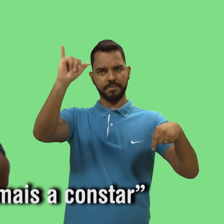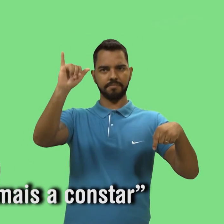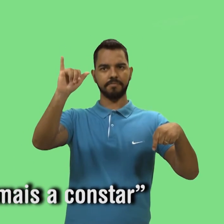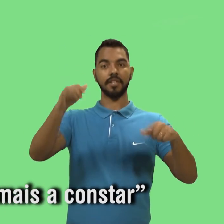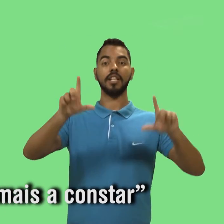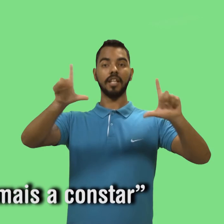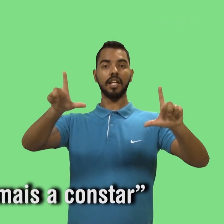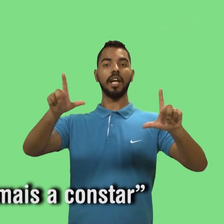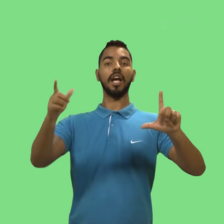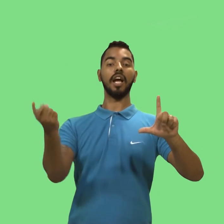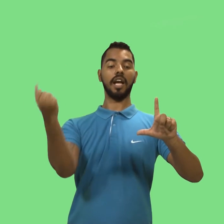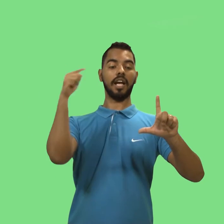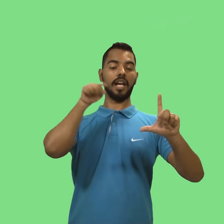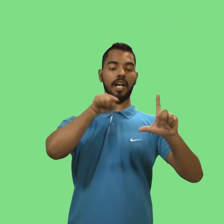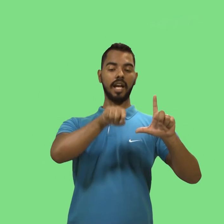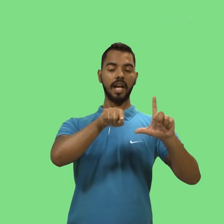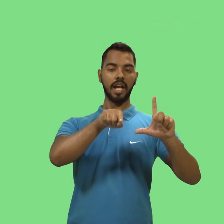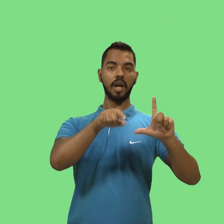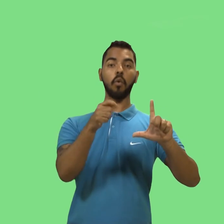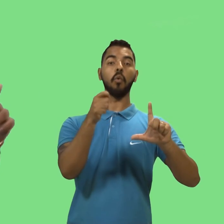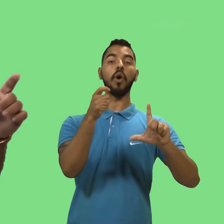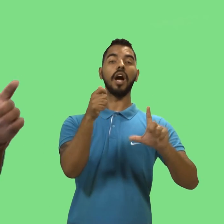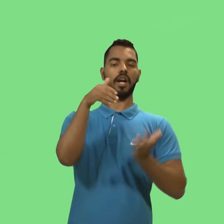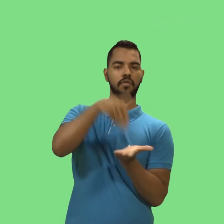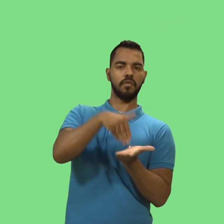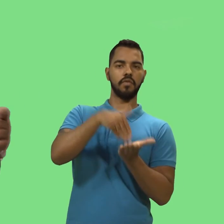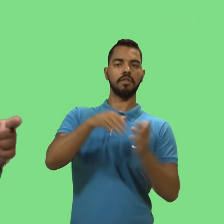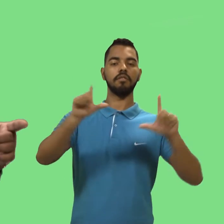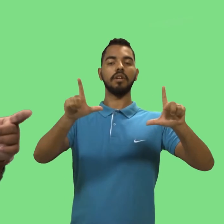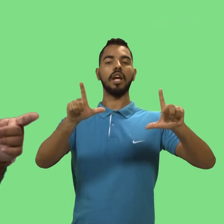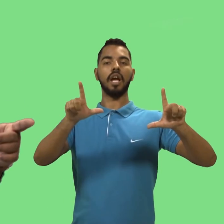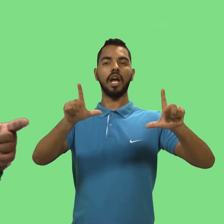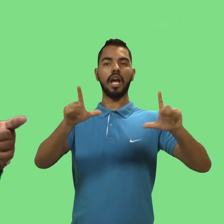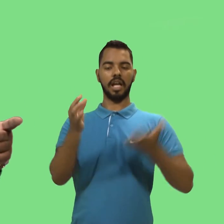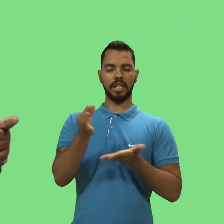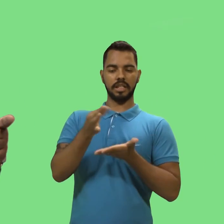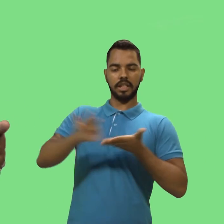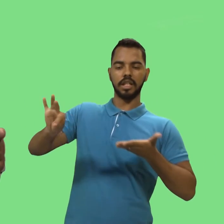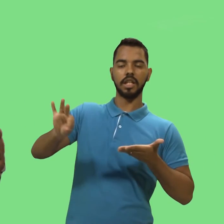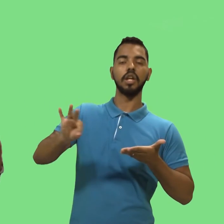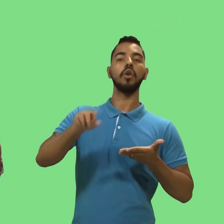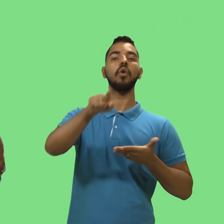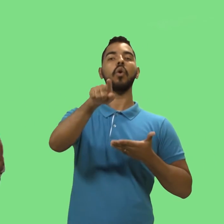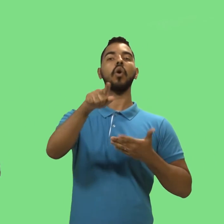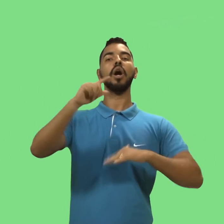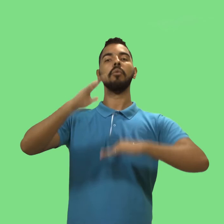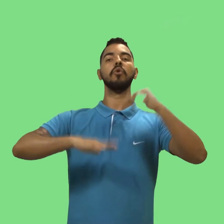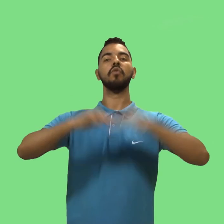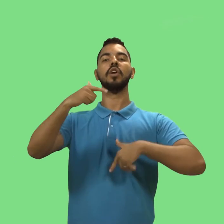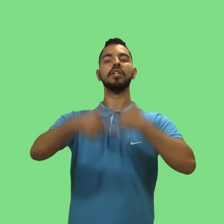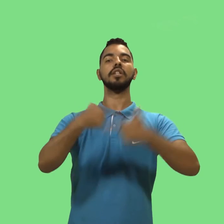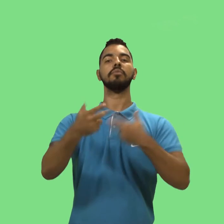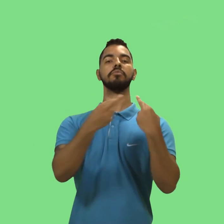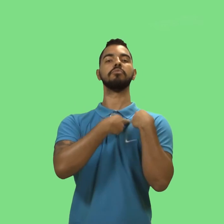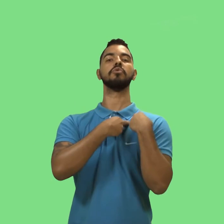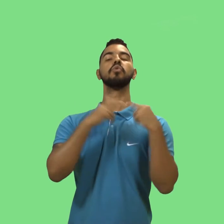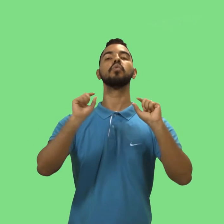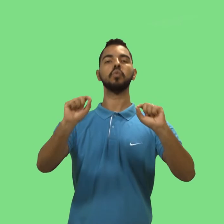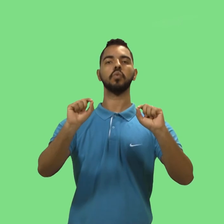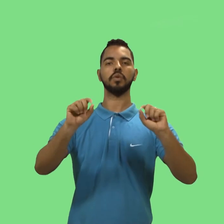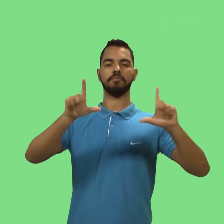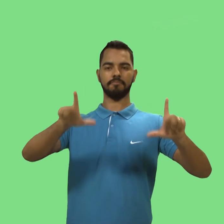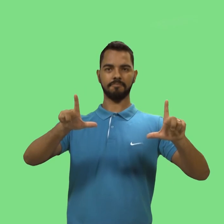nome e cargo do responsável. Lembre-se que não se utiliza mais o traço antes do nome, que deve ser grafado em fonte igual